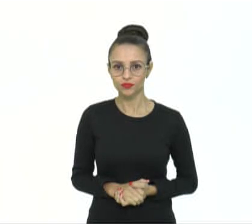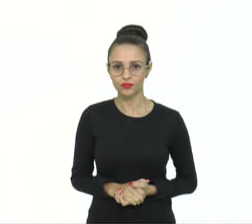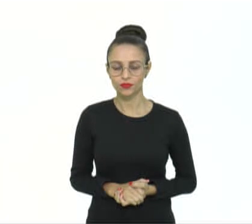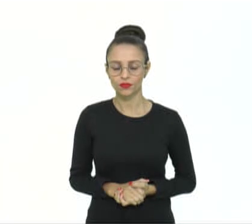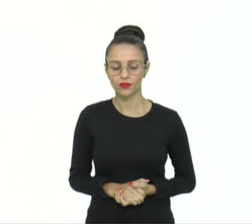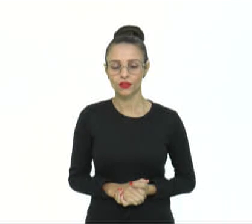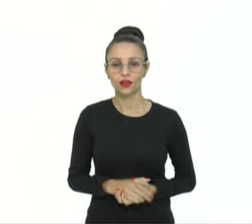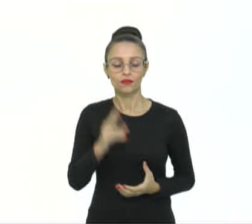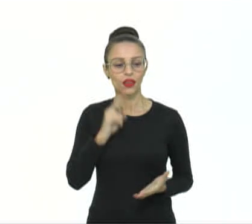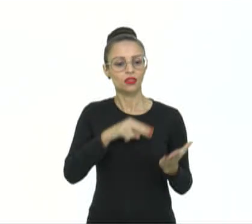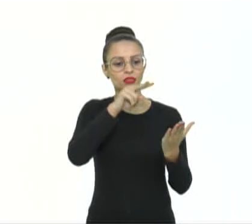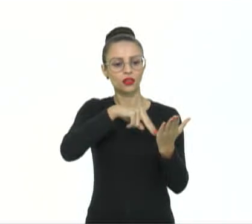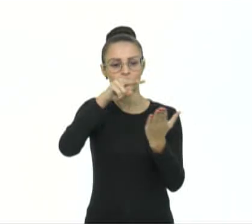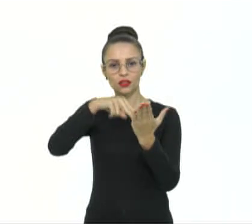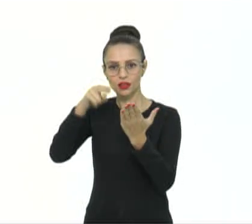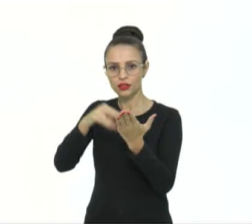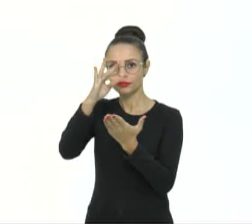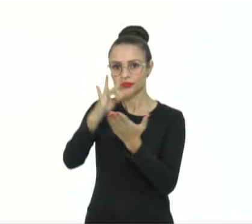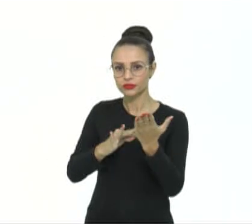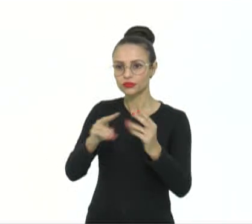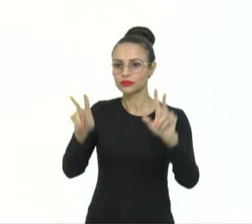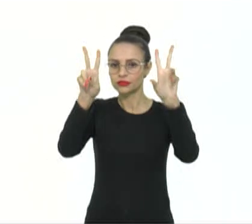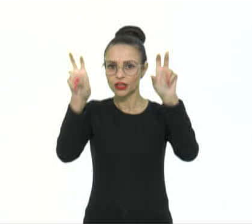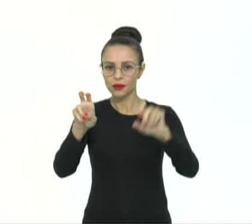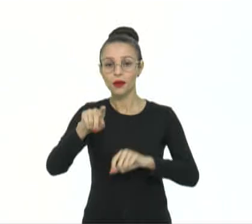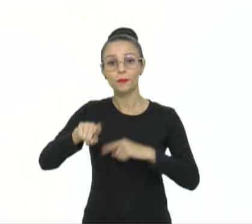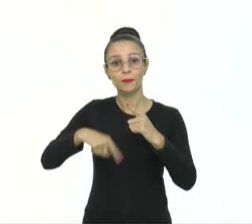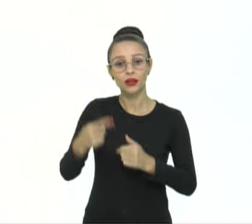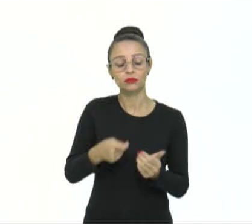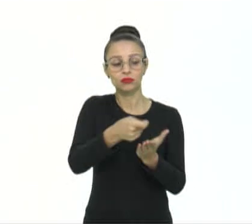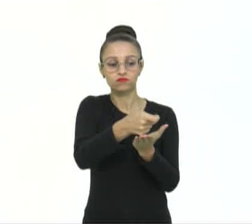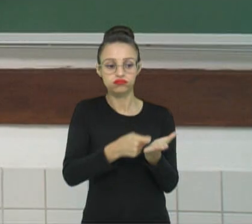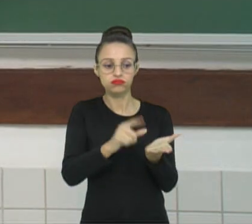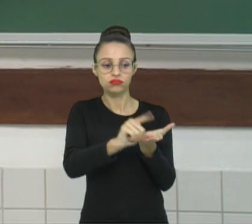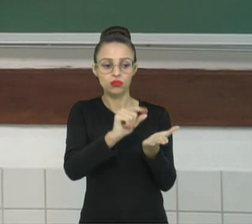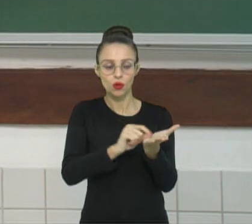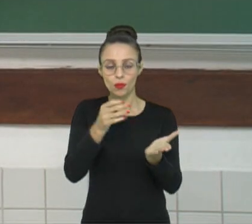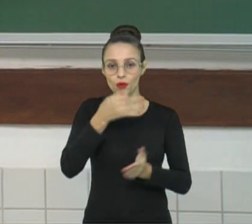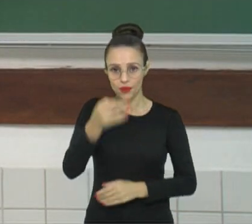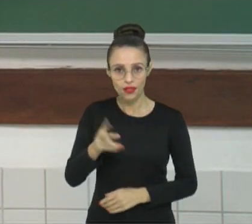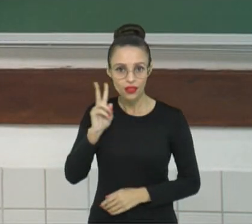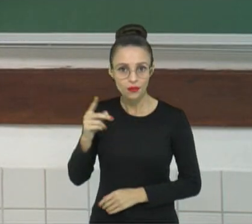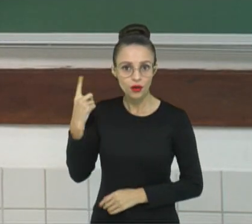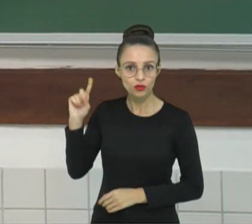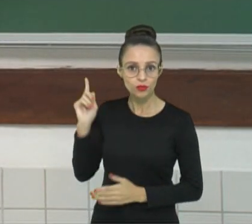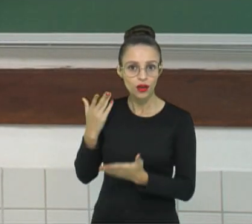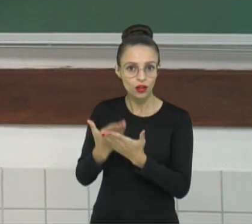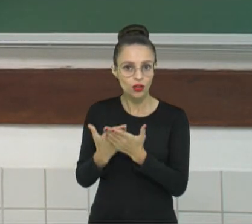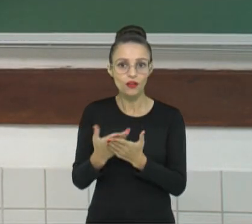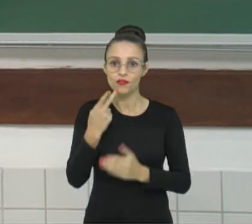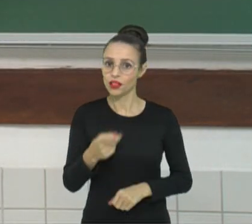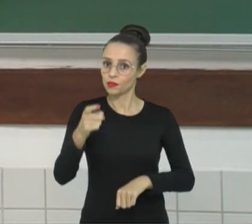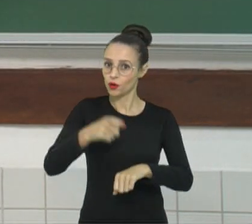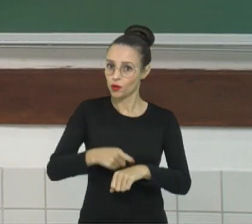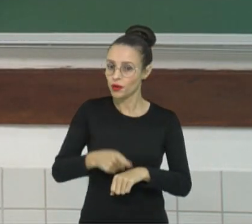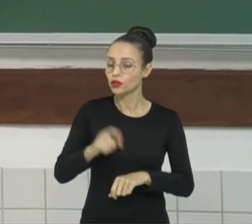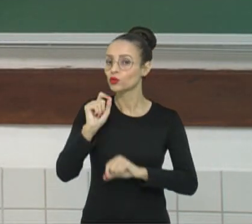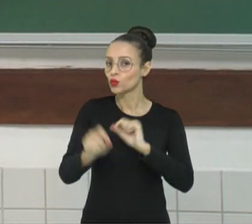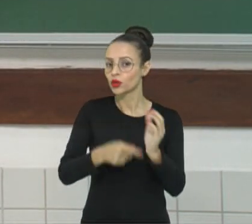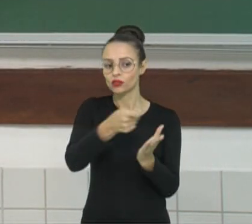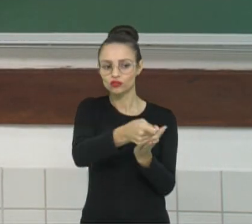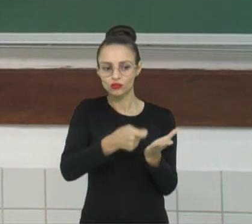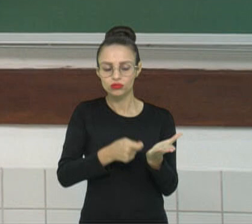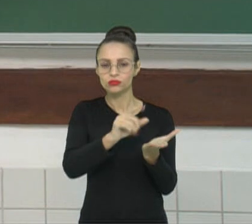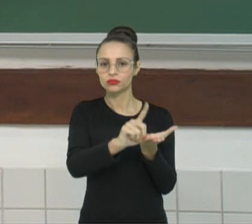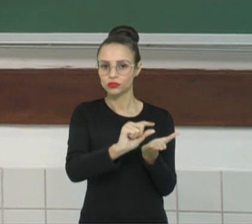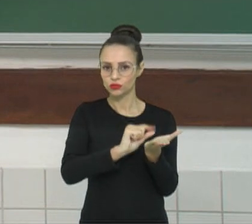Alimentar o tema para a produção do artigo de opinião. Lembram? Na aula passada eu falei que nós vamos chegar neste momento de produção de artigo